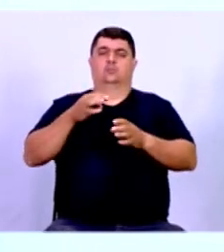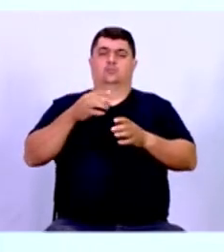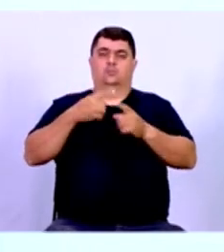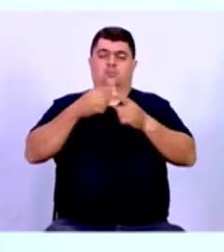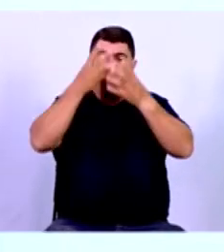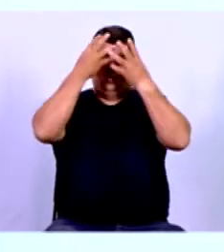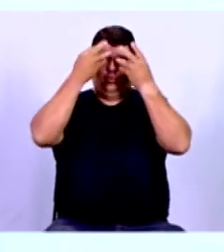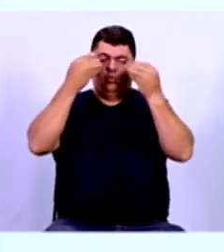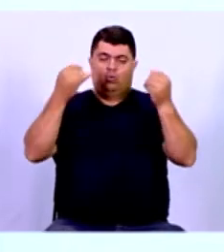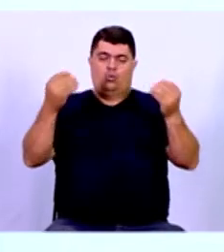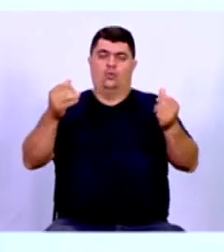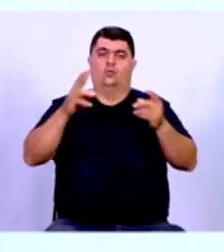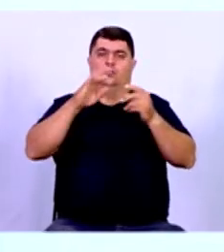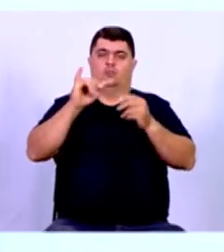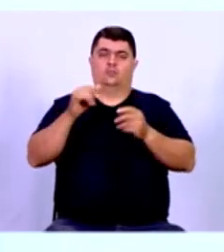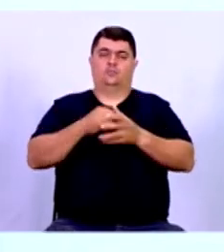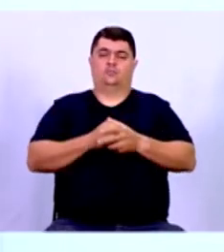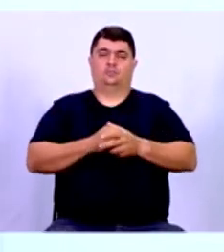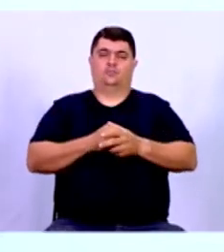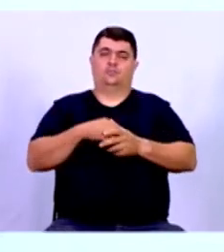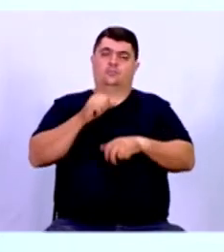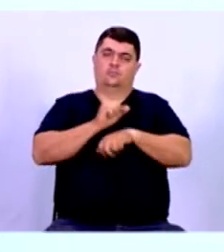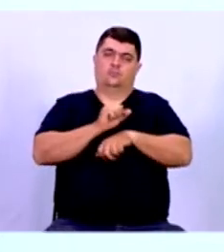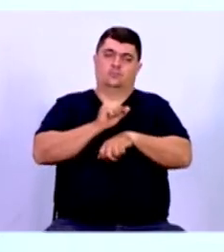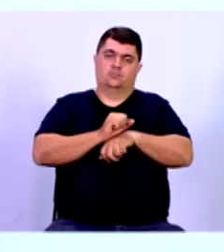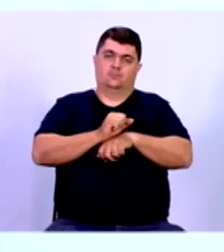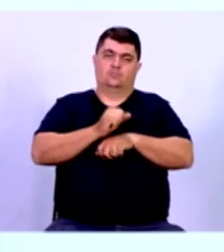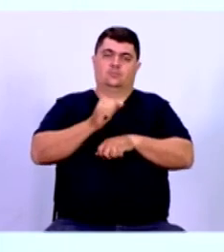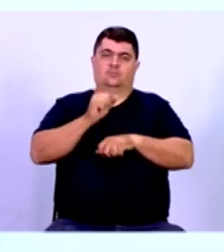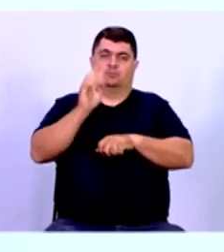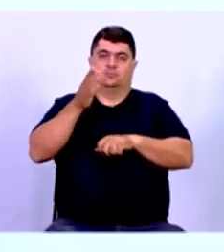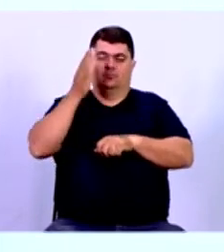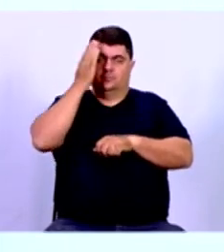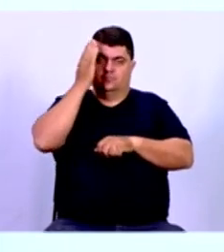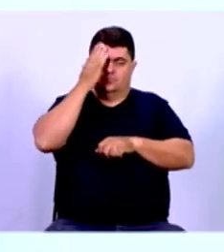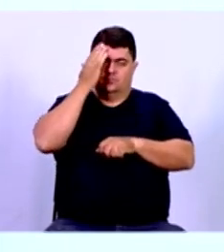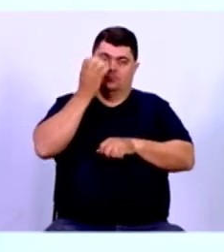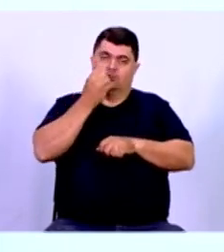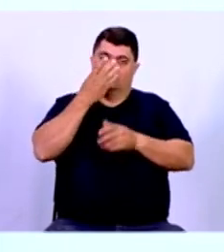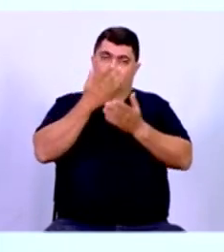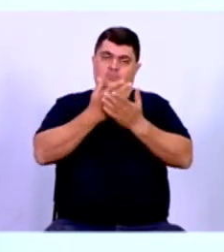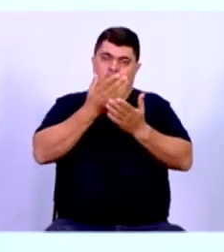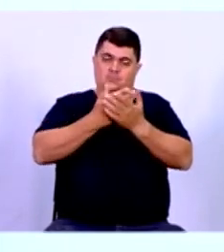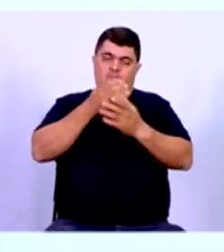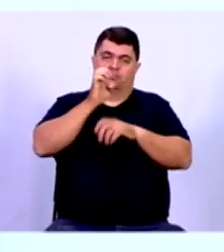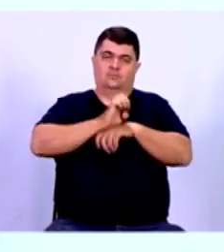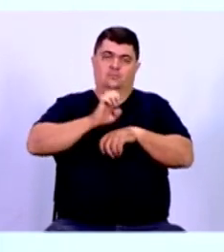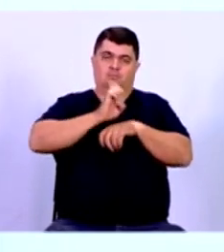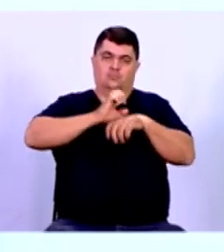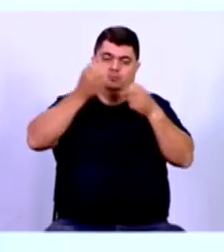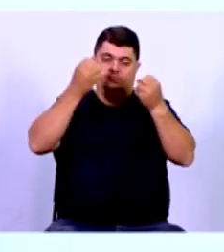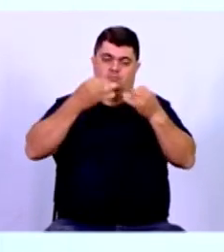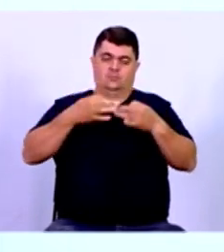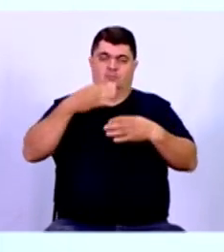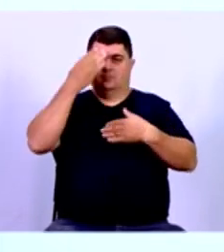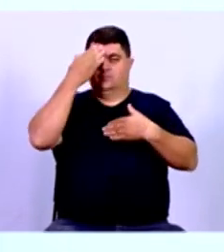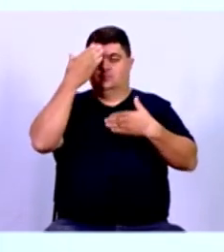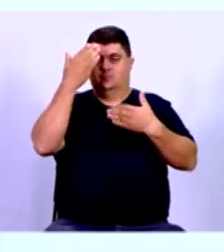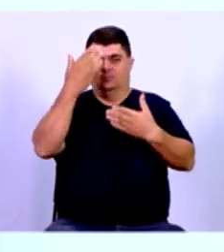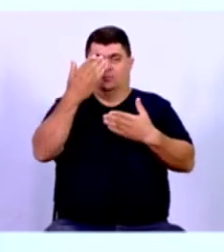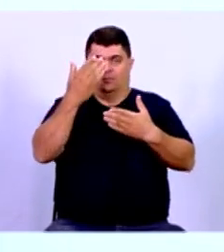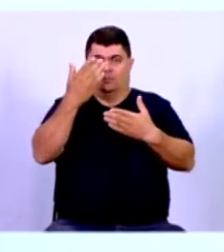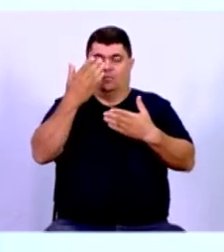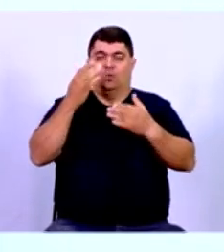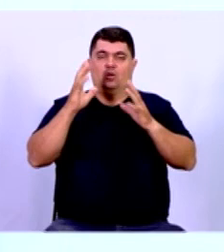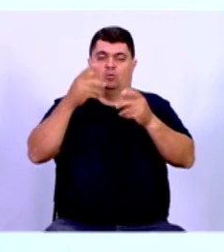nesse processo de elaboração. Então, eu espero que vocês tenham tido uma boa aula sobre estágio. Eu agradeço aí a participação de todos